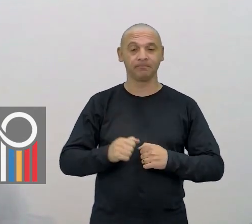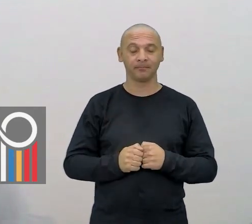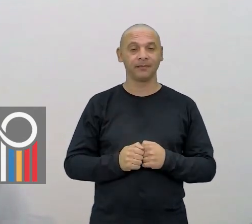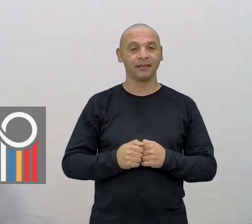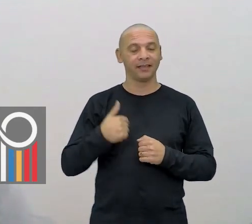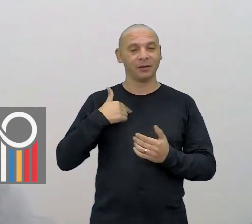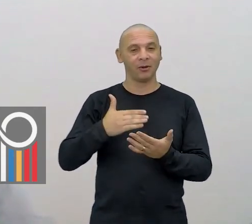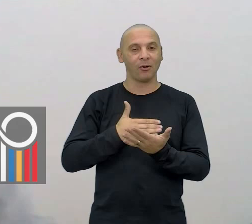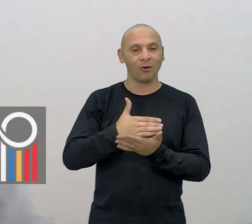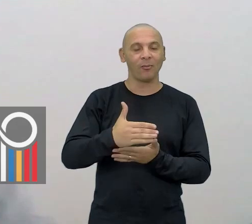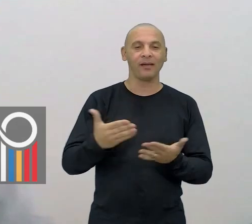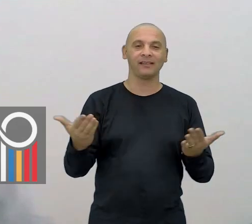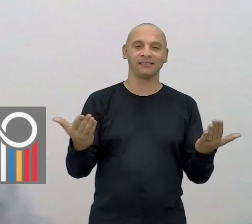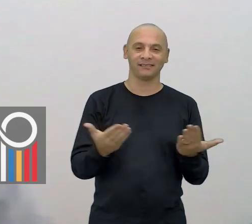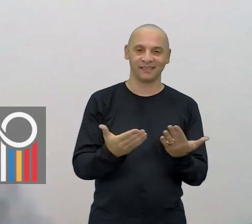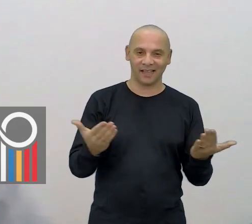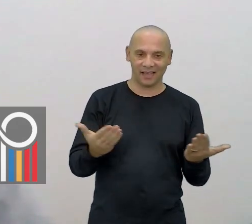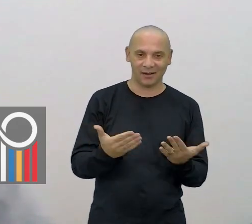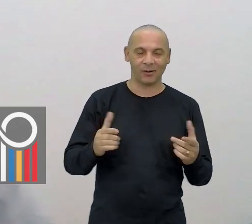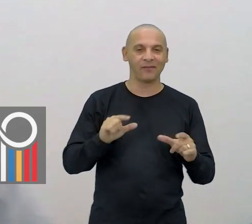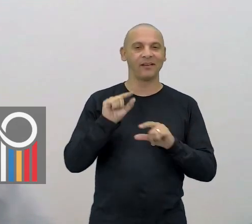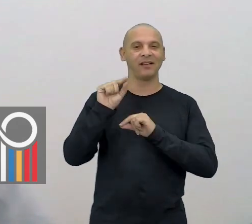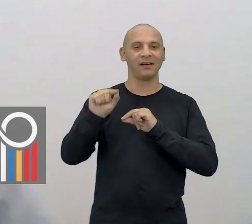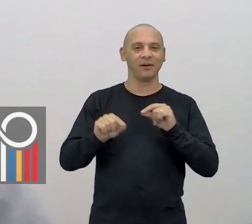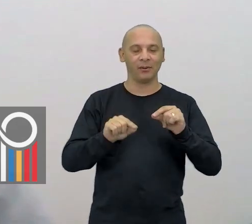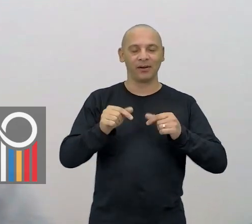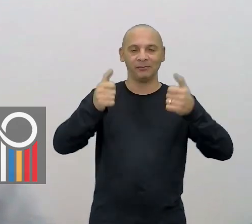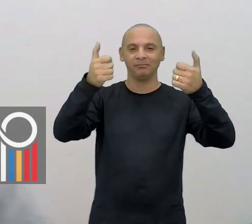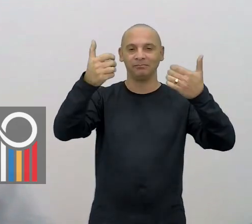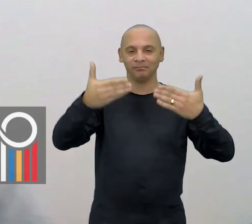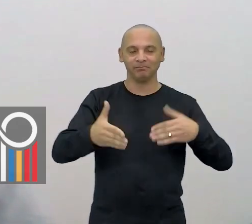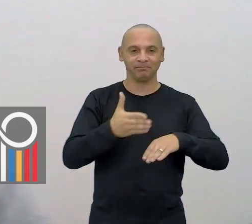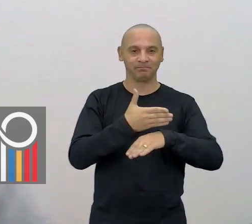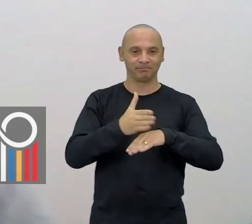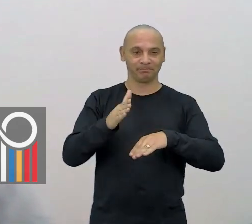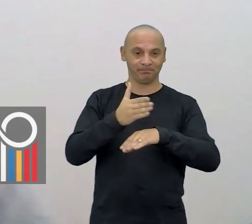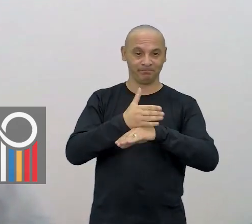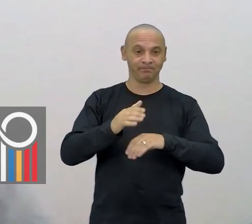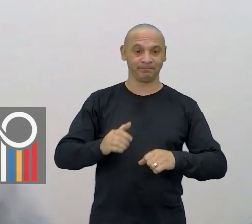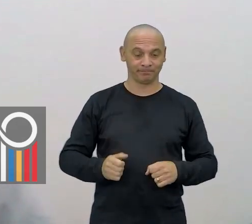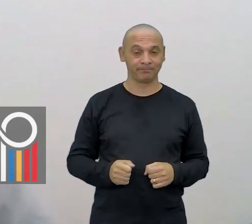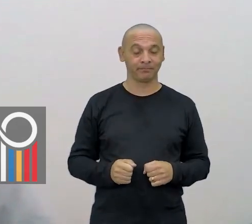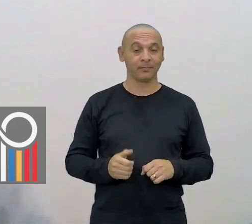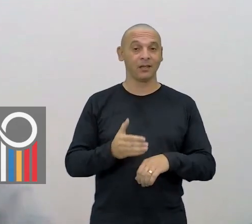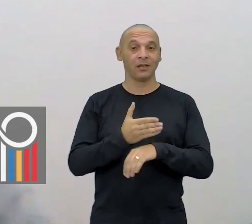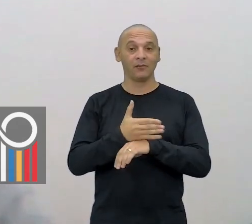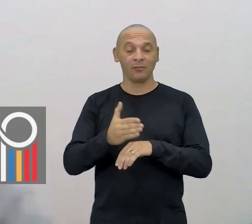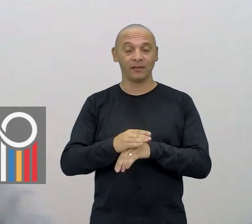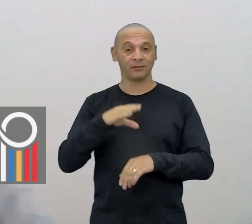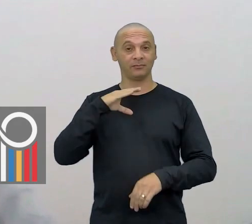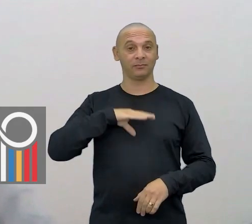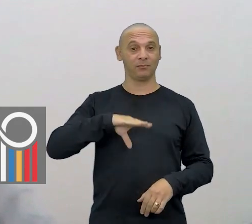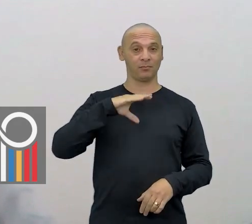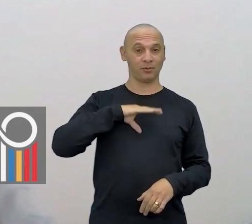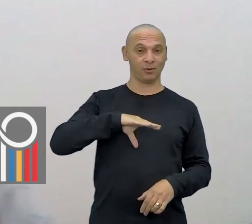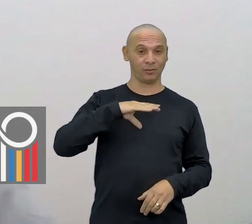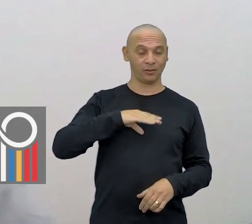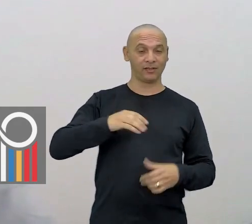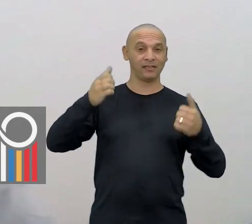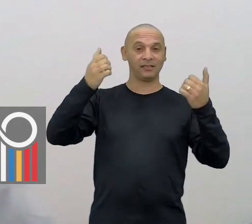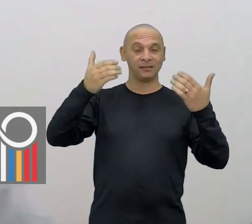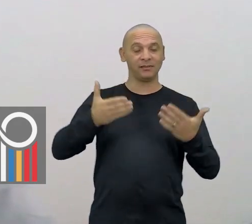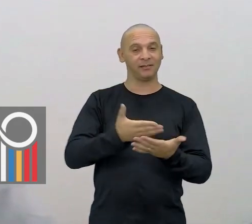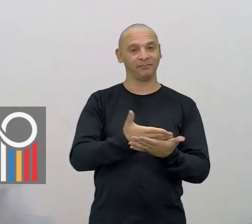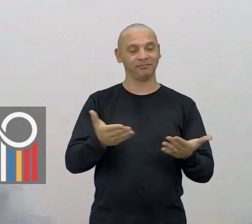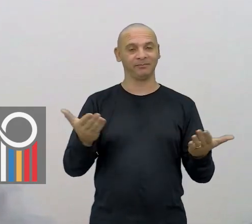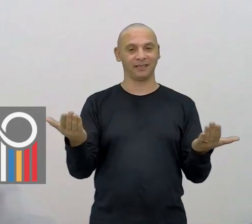vou dar início com vocês, então, na nossa formação. Essa formação é de língua portuguesa e vamos trabalhar com os